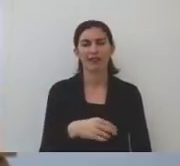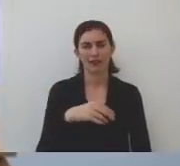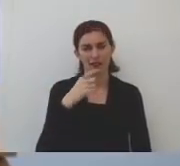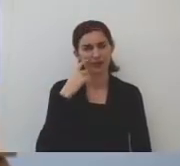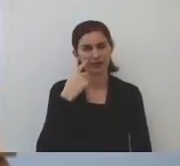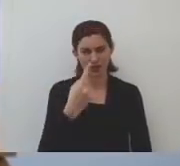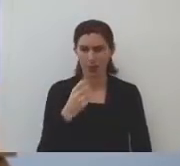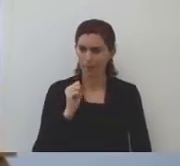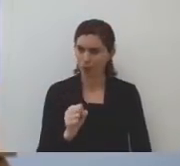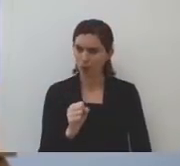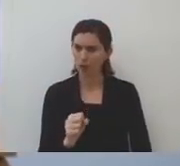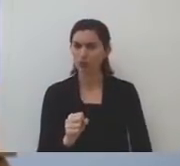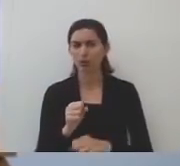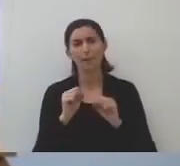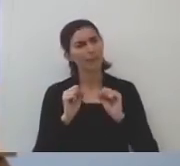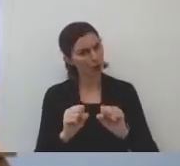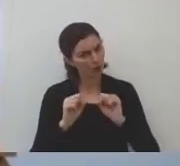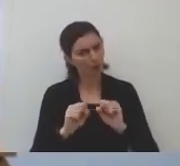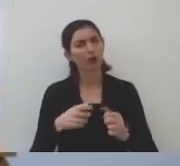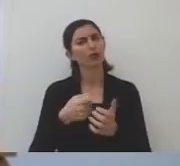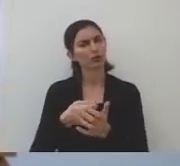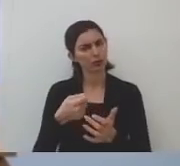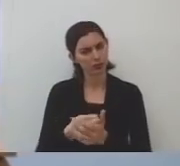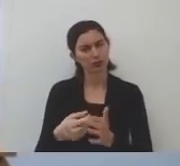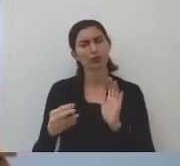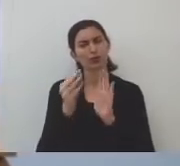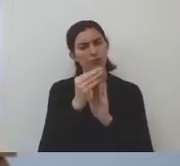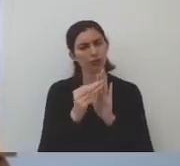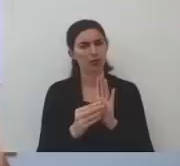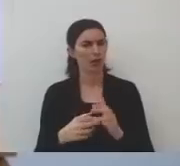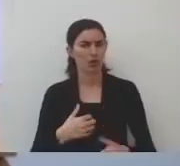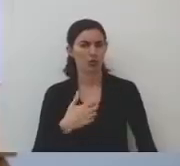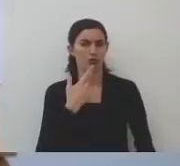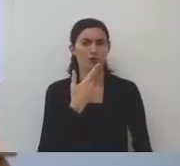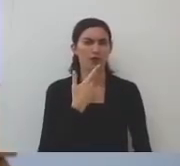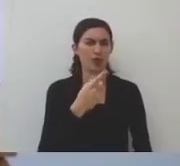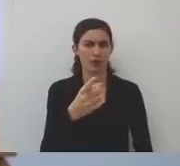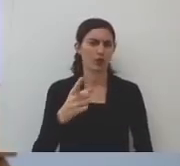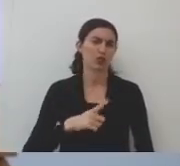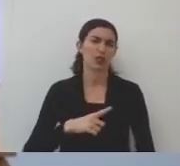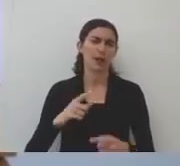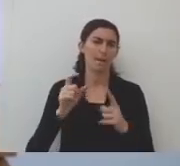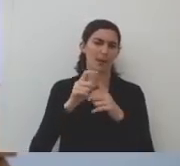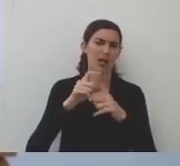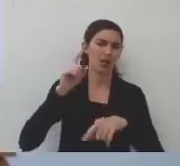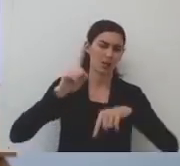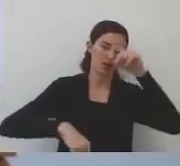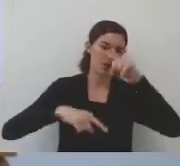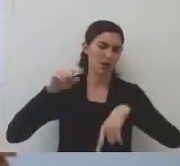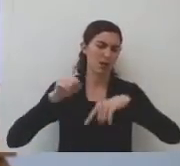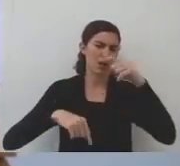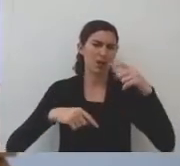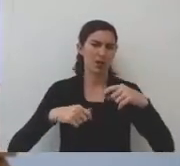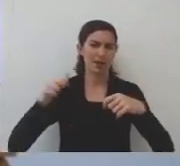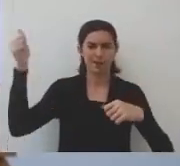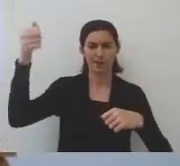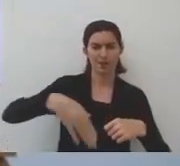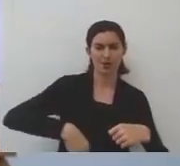mas isso pode e deve. Certo? Com isso, eu não estou dizendo para você utilizar palavrões,